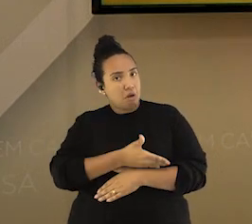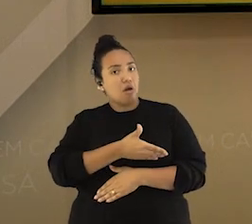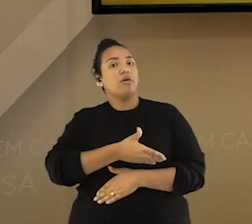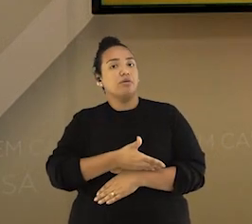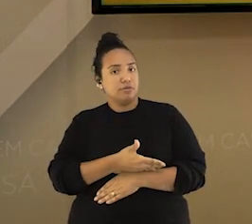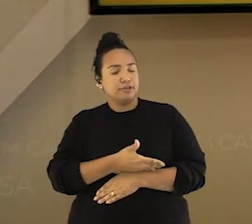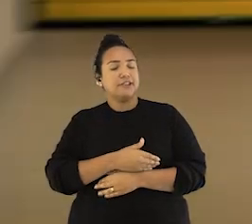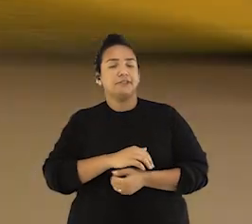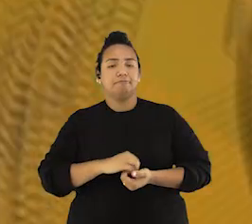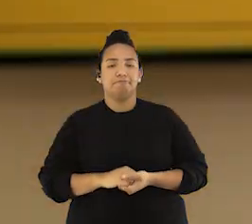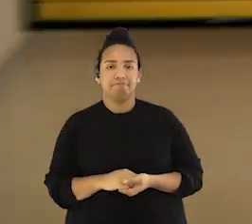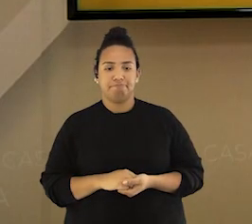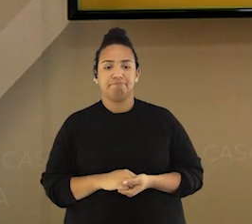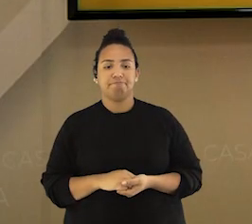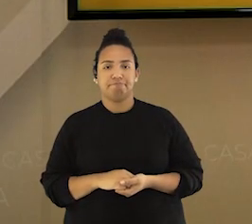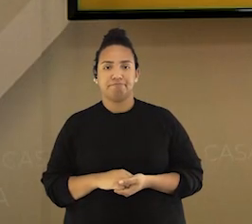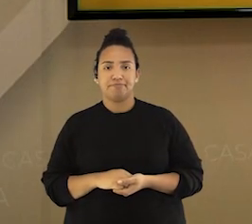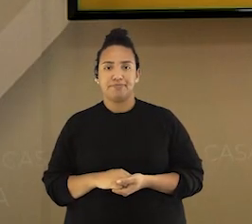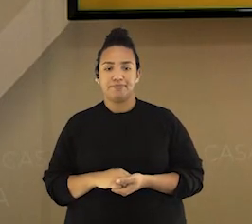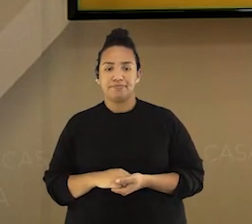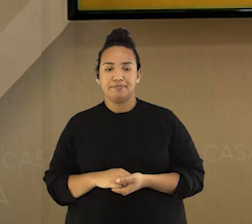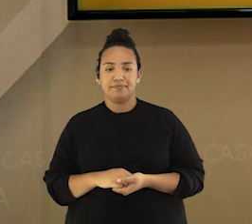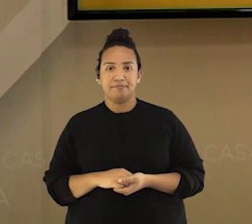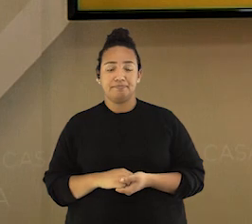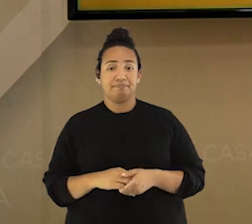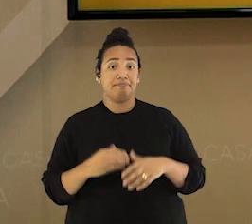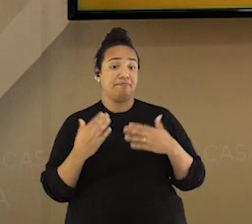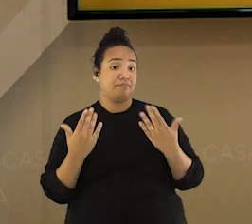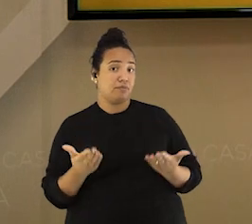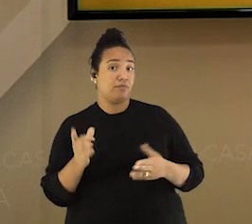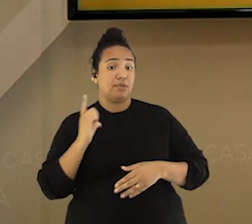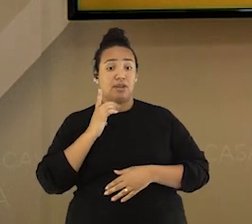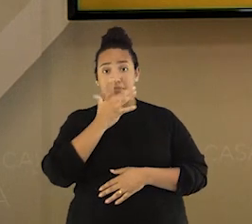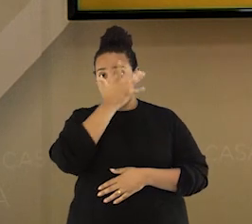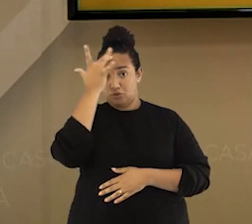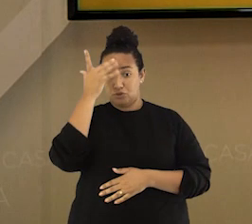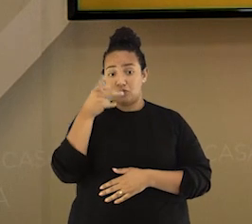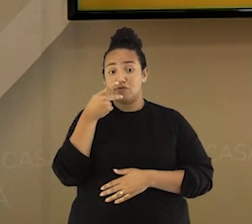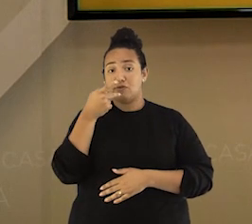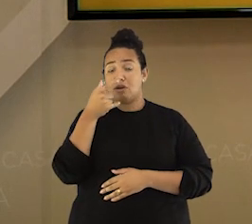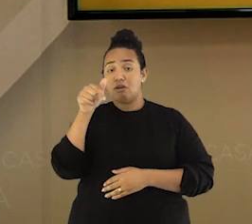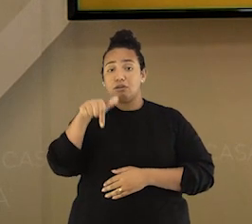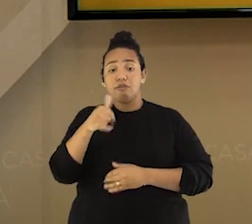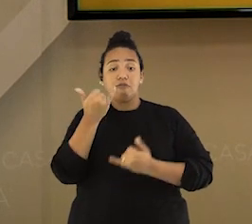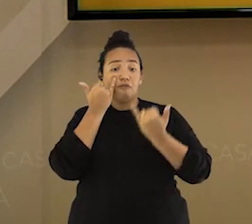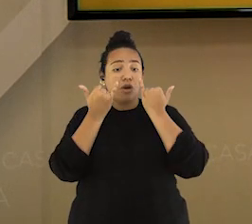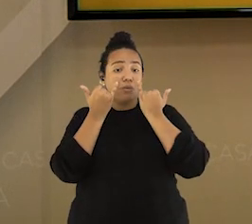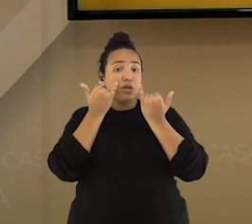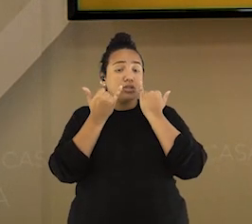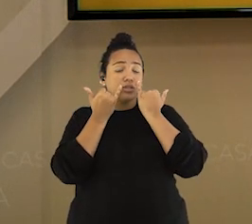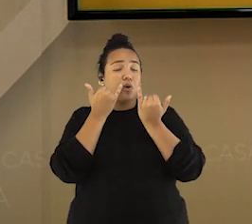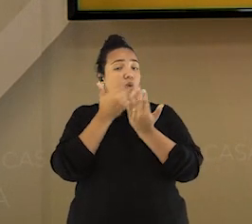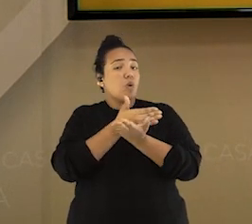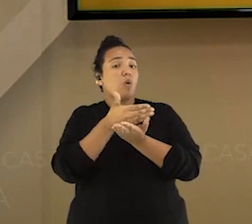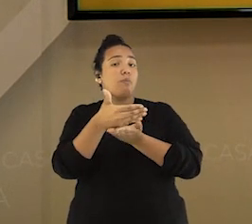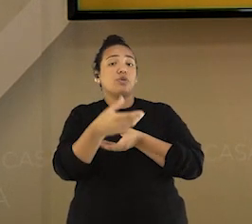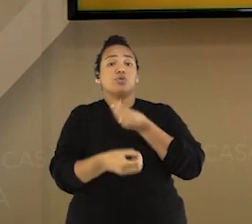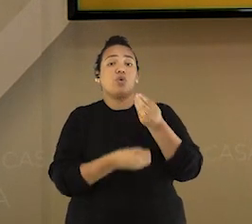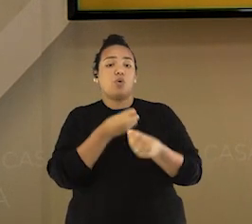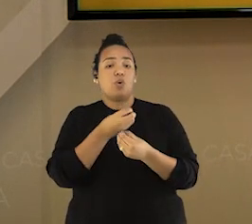para nós. Há quem diga que essas informações se evidenciam em um período da história chamado